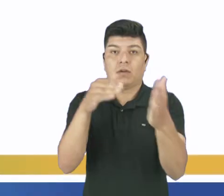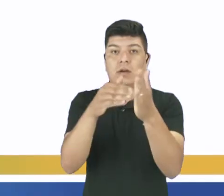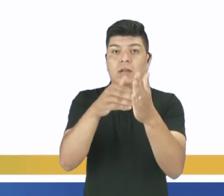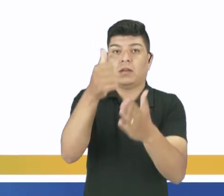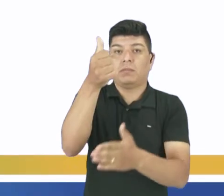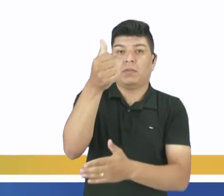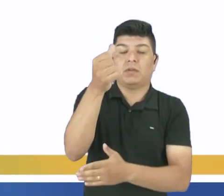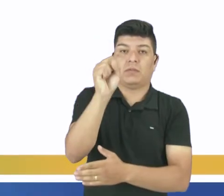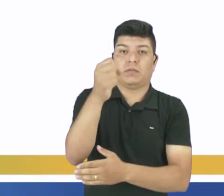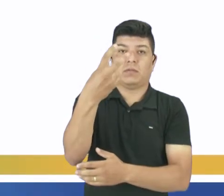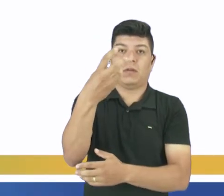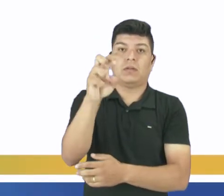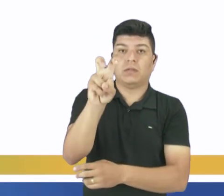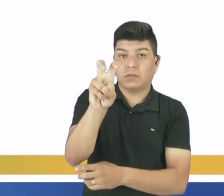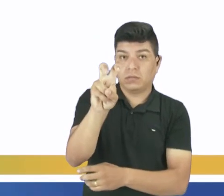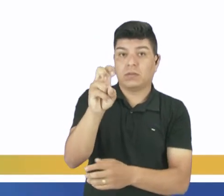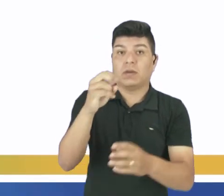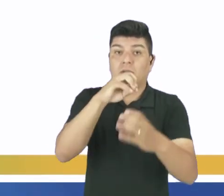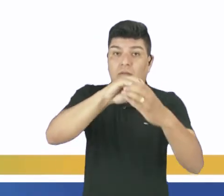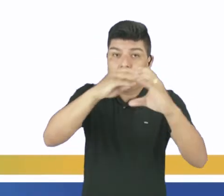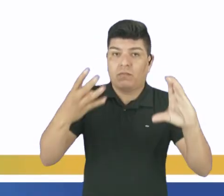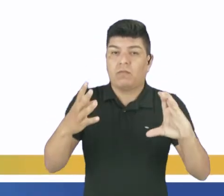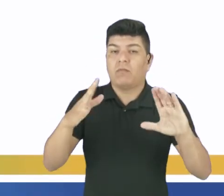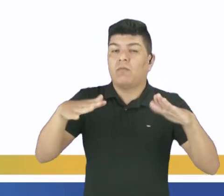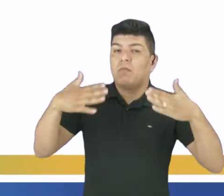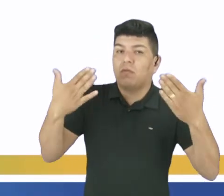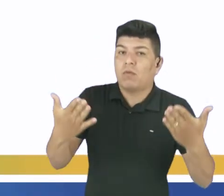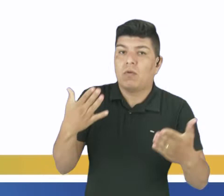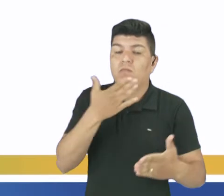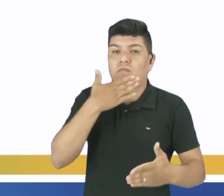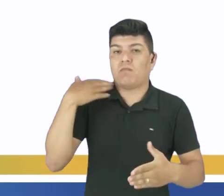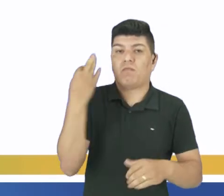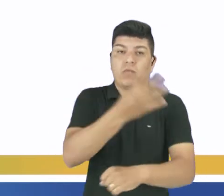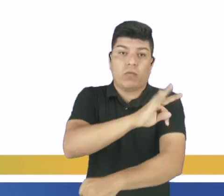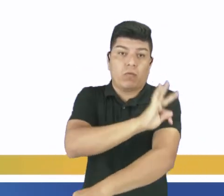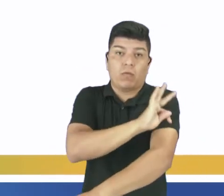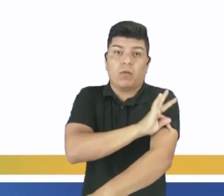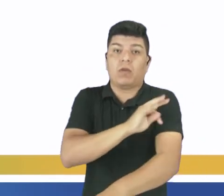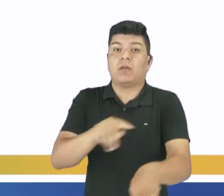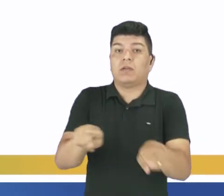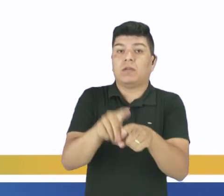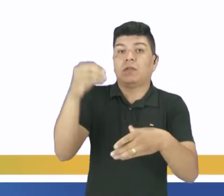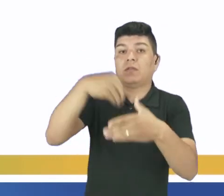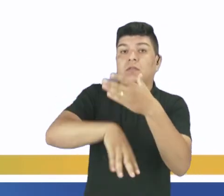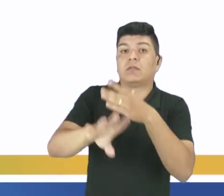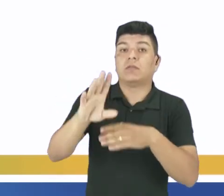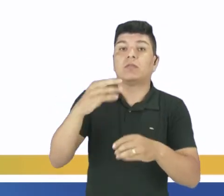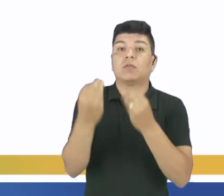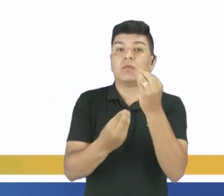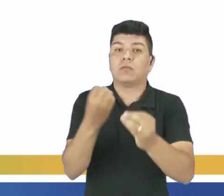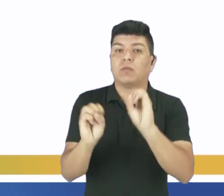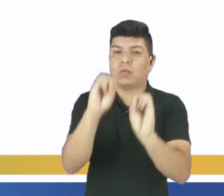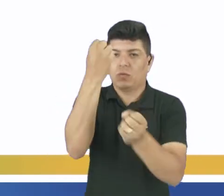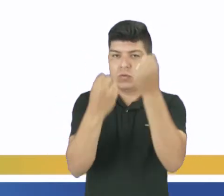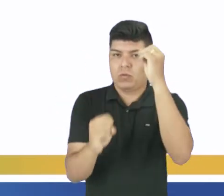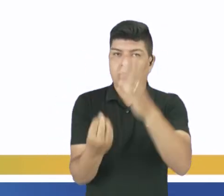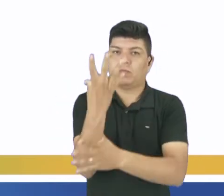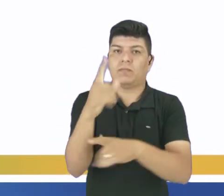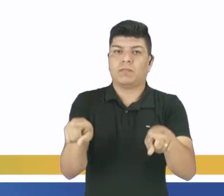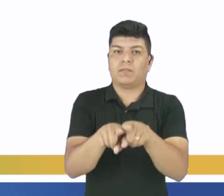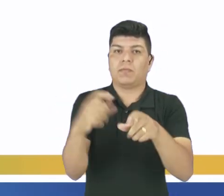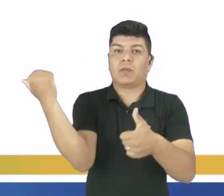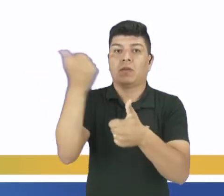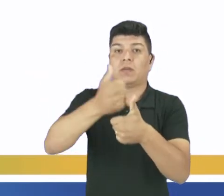de 1945, vai ter como característica aprimoramento de técnicas, introdução de meios de produção e